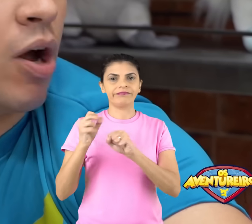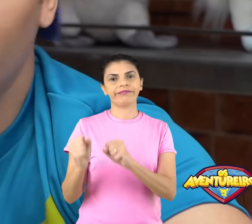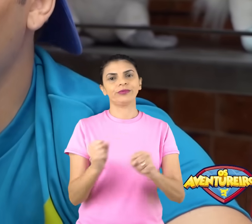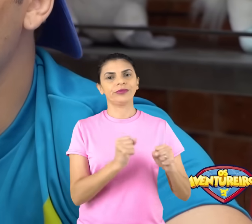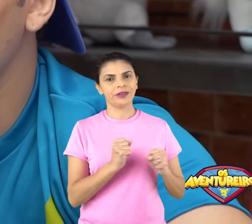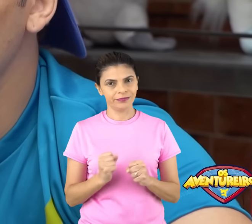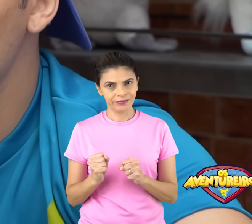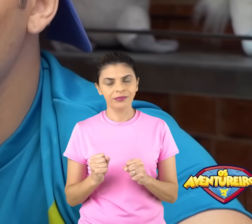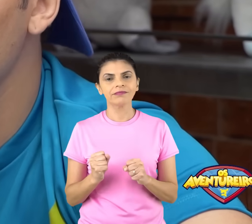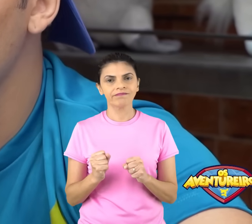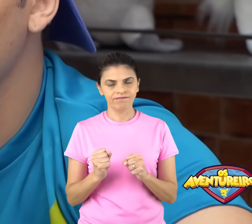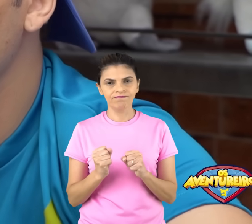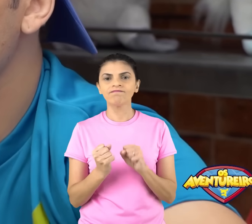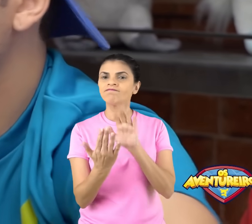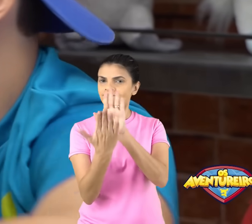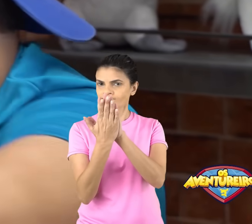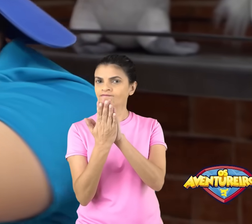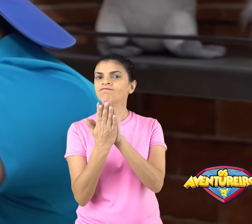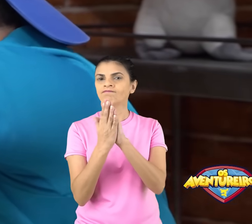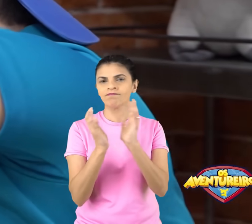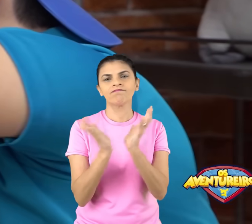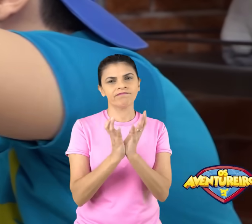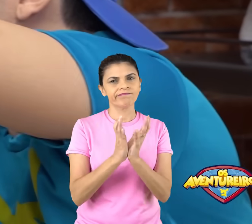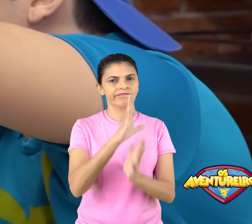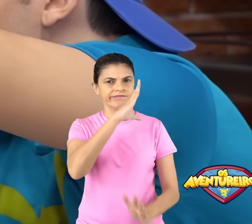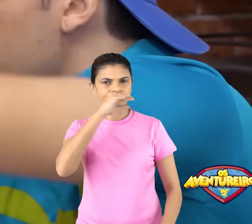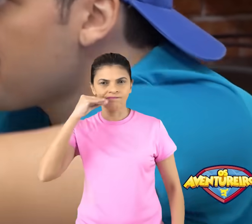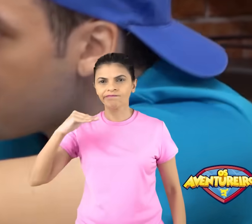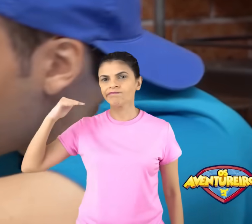É melhor falar com um público super jovem.